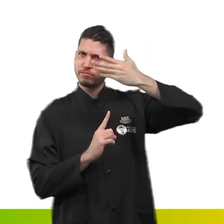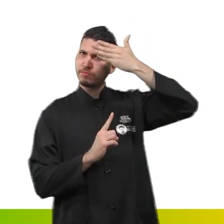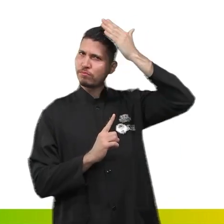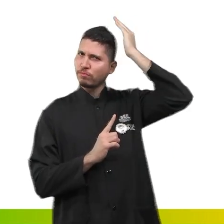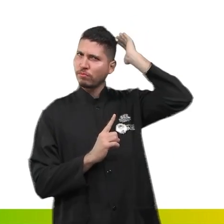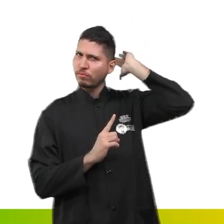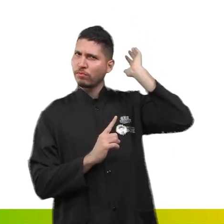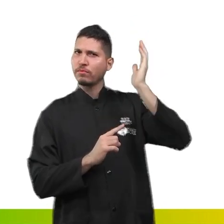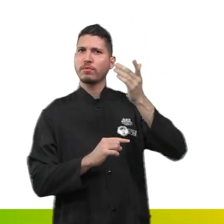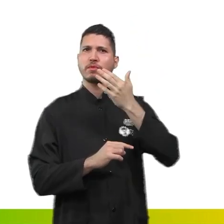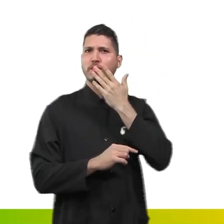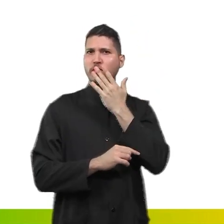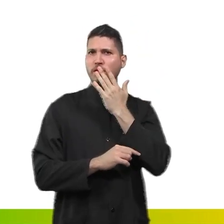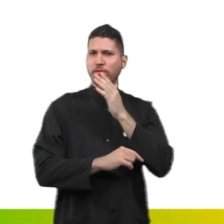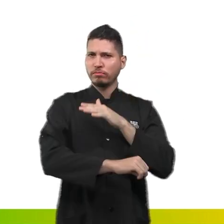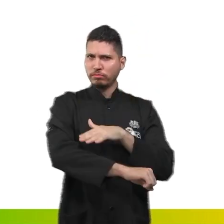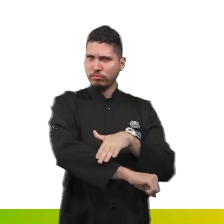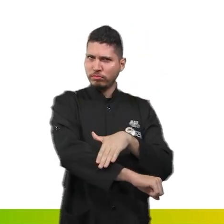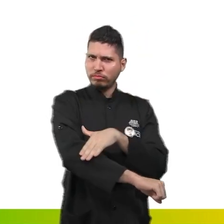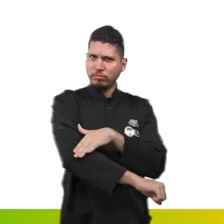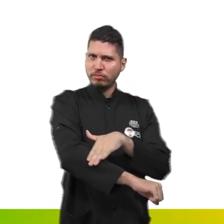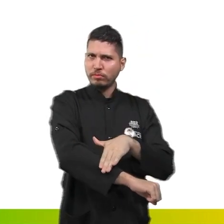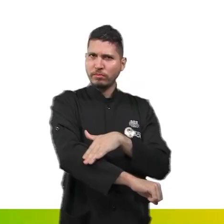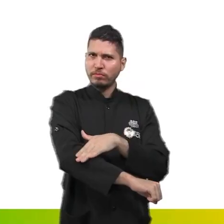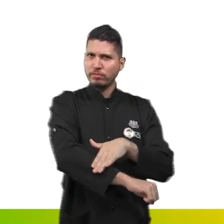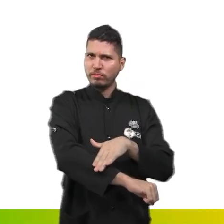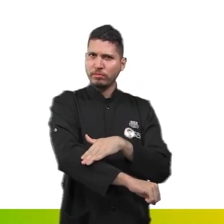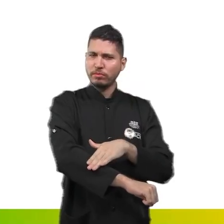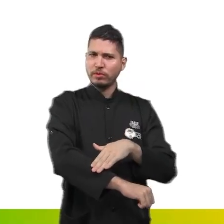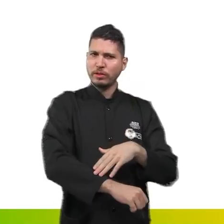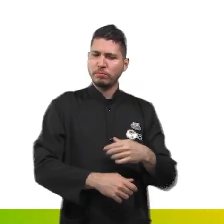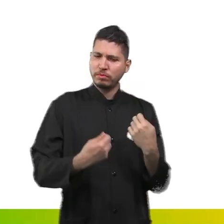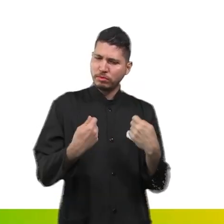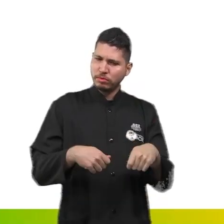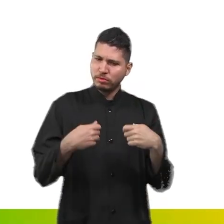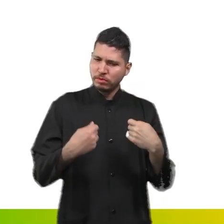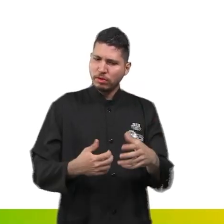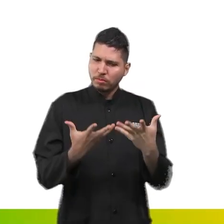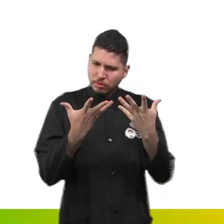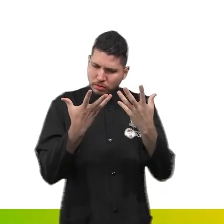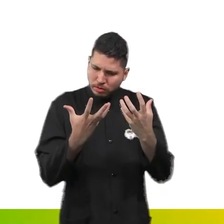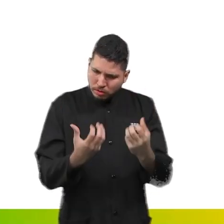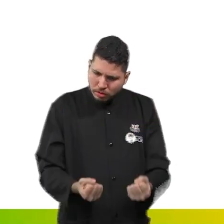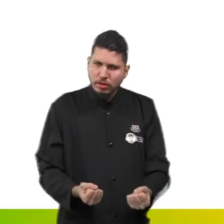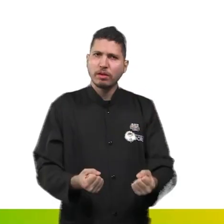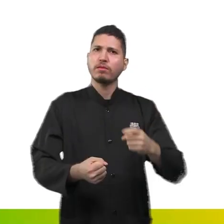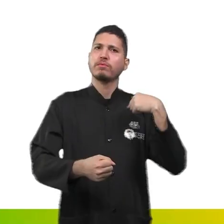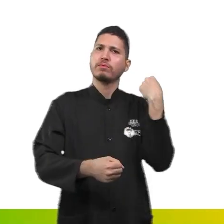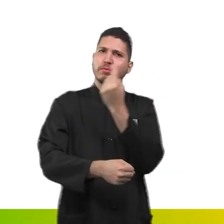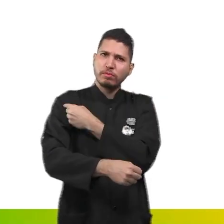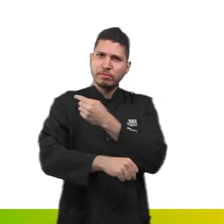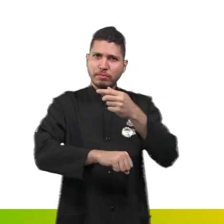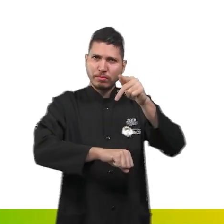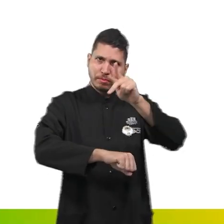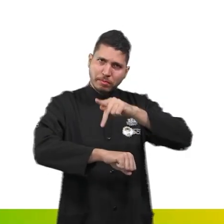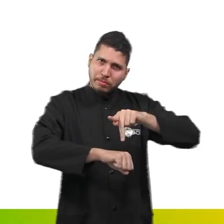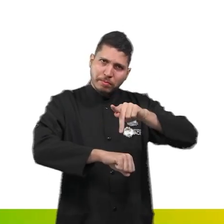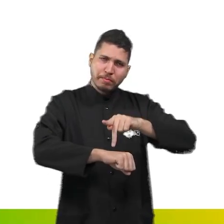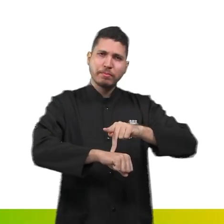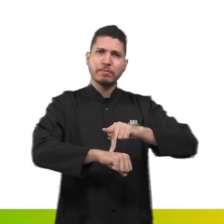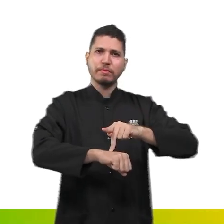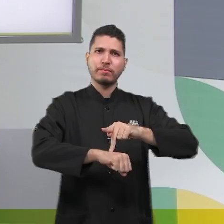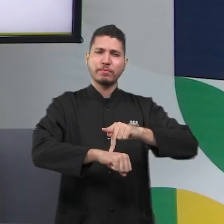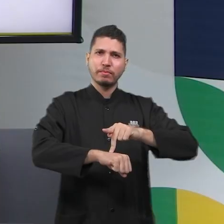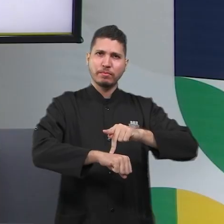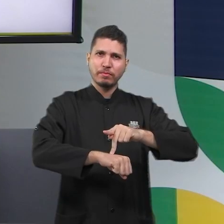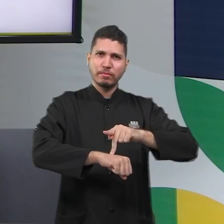da pele. E é essa união que a gente precisa estabelecer no nosso país quando a gente fala